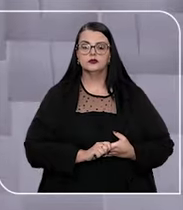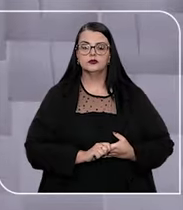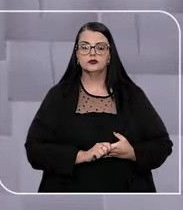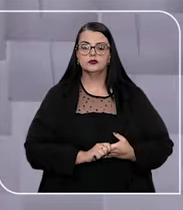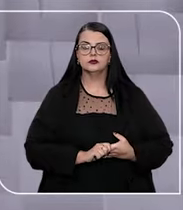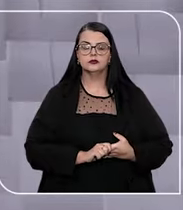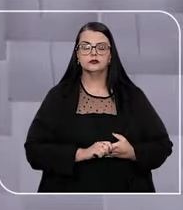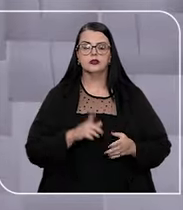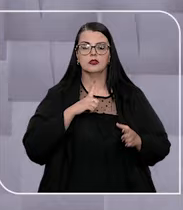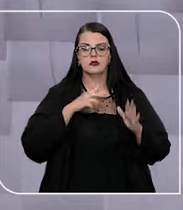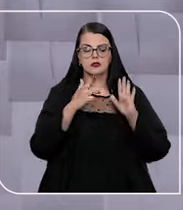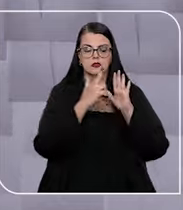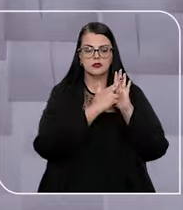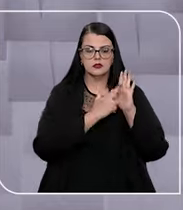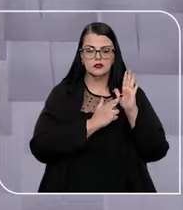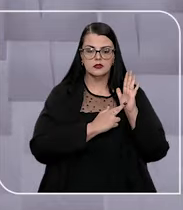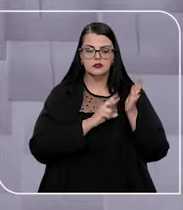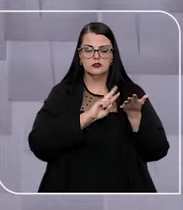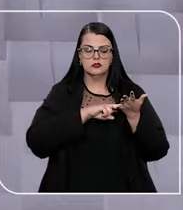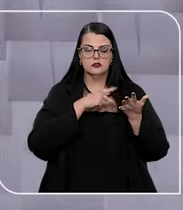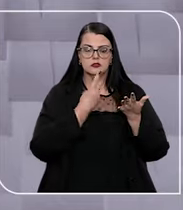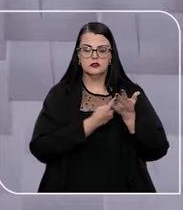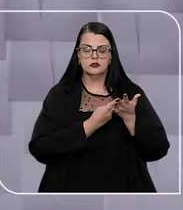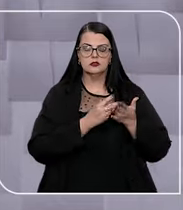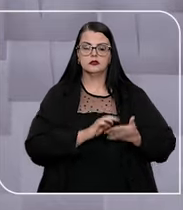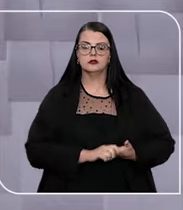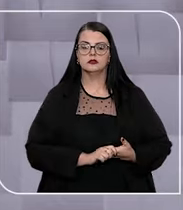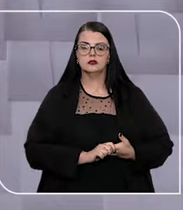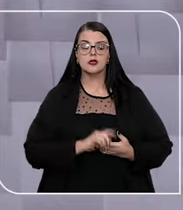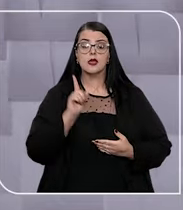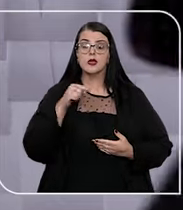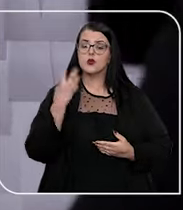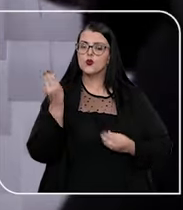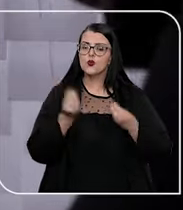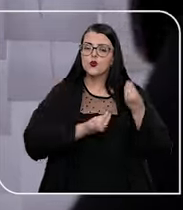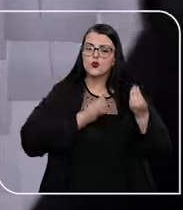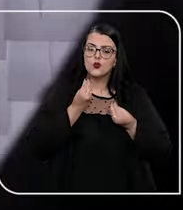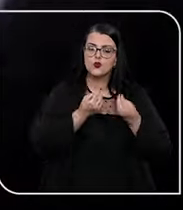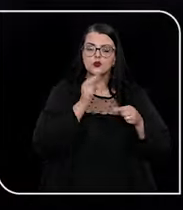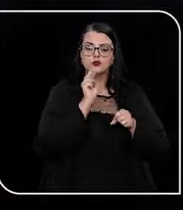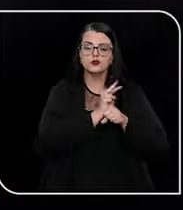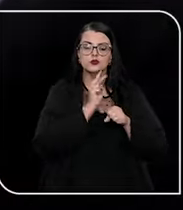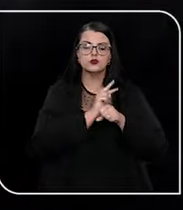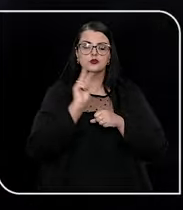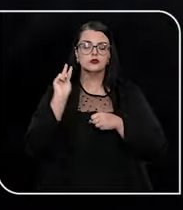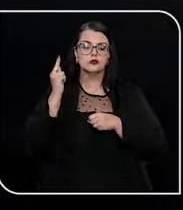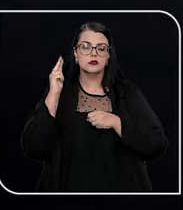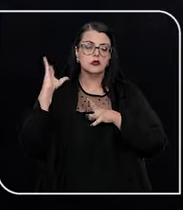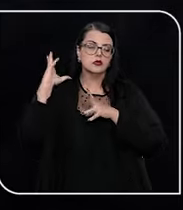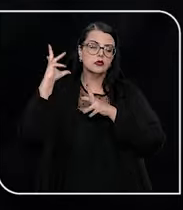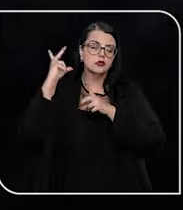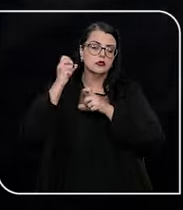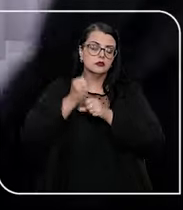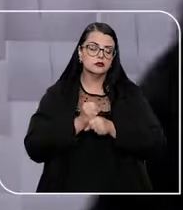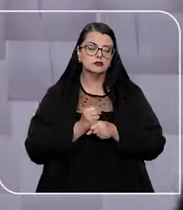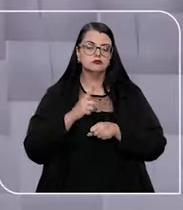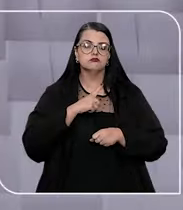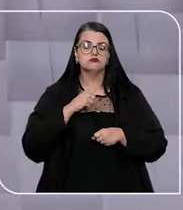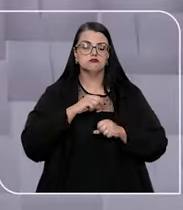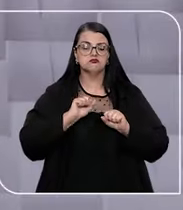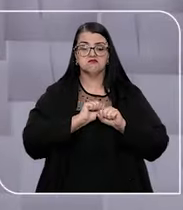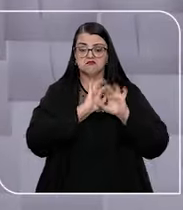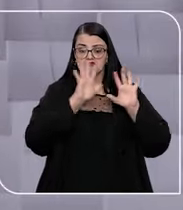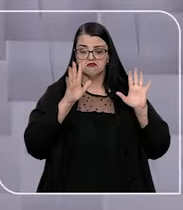anos é assim mais do que o registro de interpretações doutrinárias é uma forma de preservar a nossa história